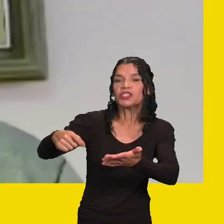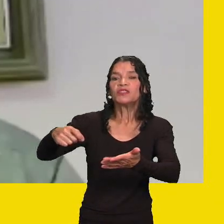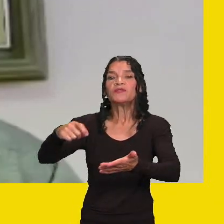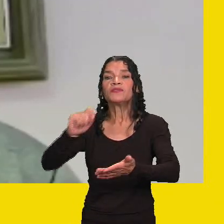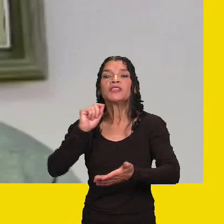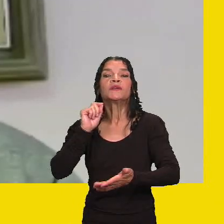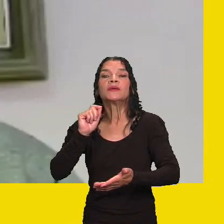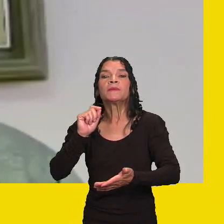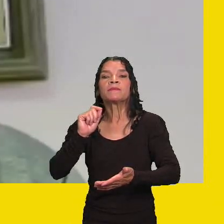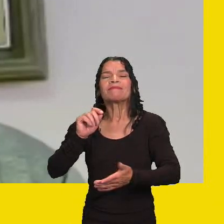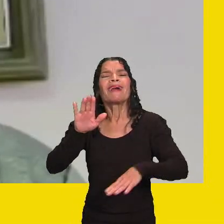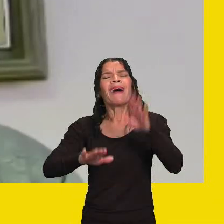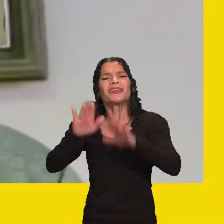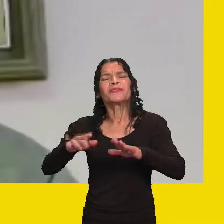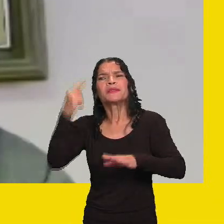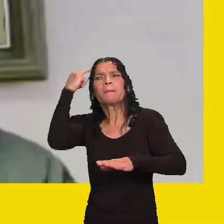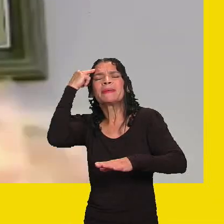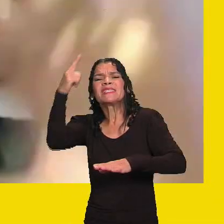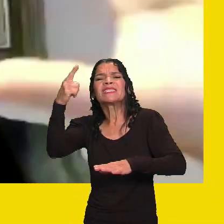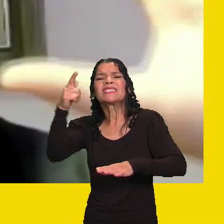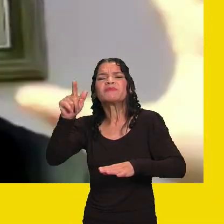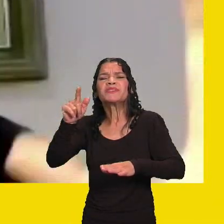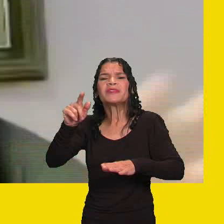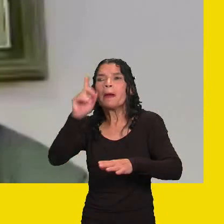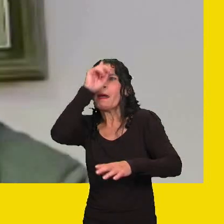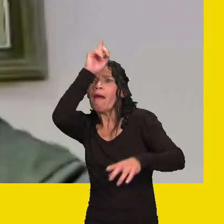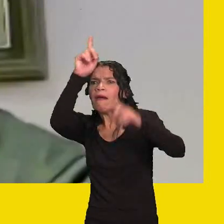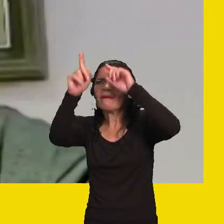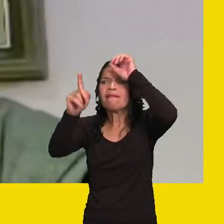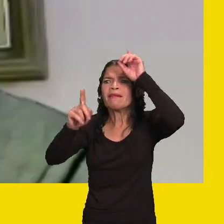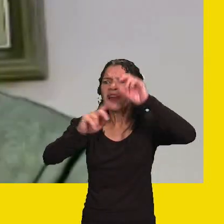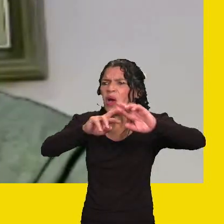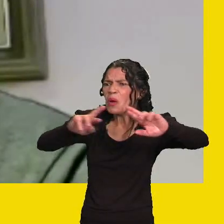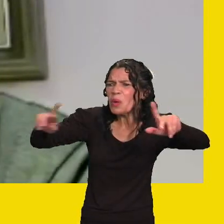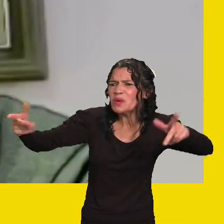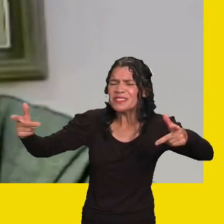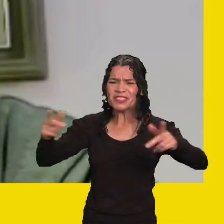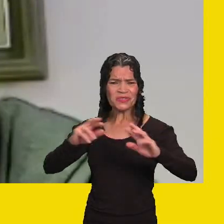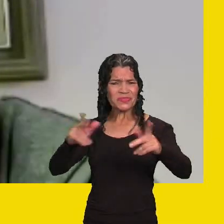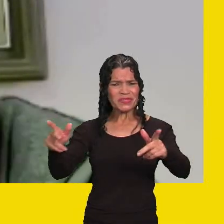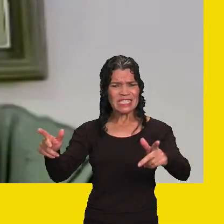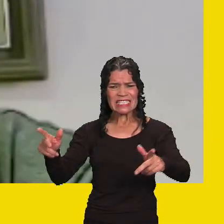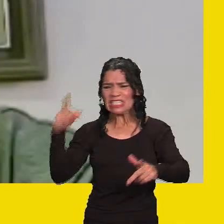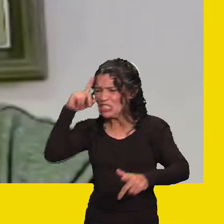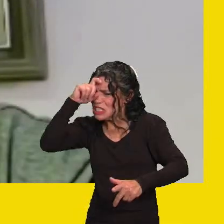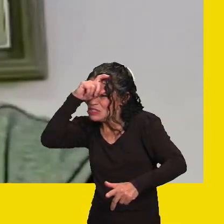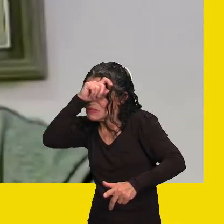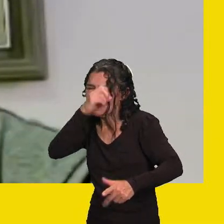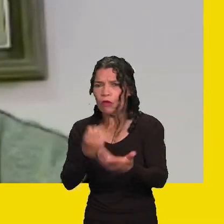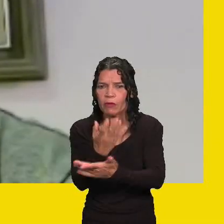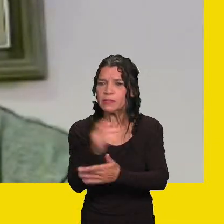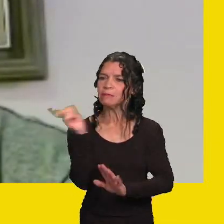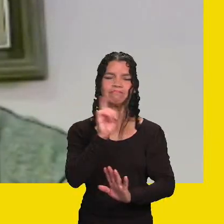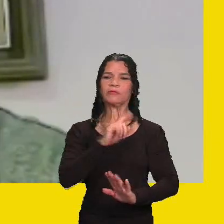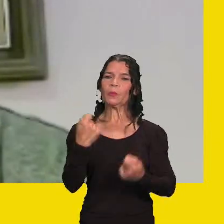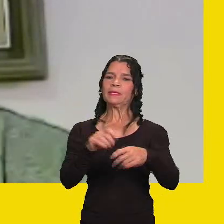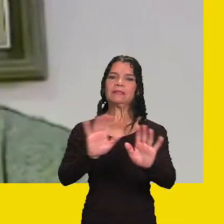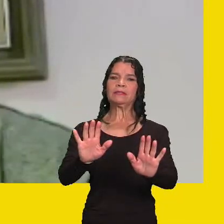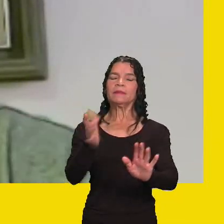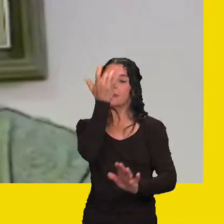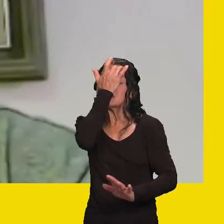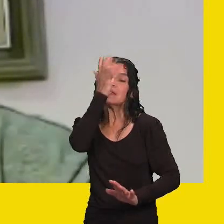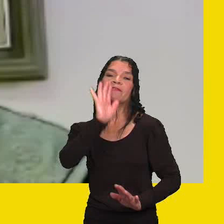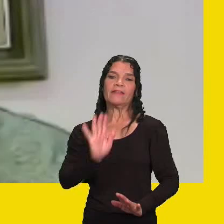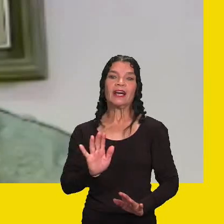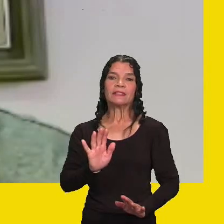porque muitas das vezes a gente pensa em criar coisas muito mirabolantes para a gente pensar em alfabetizar, né? Lembrando